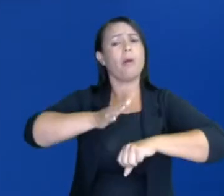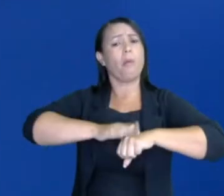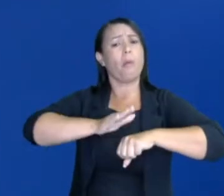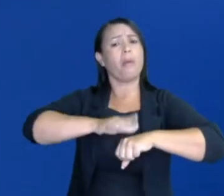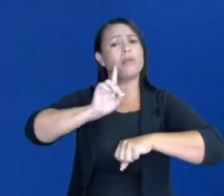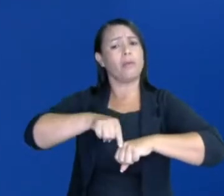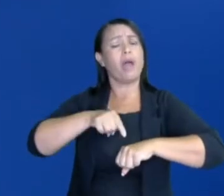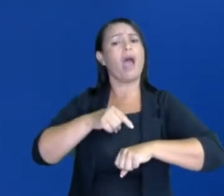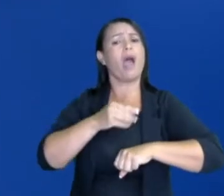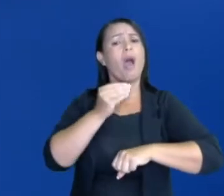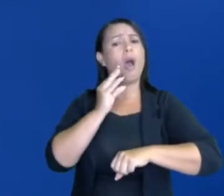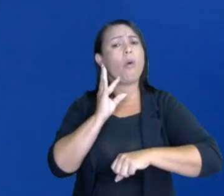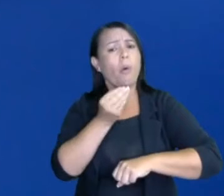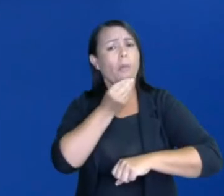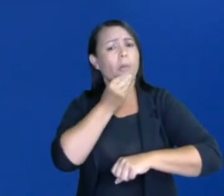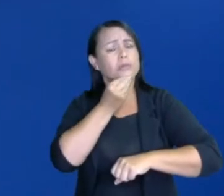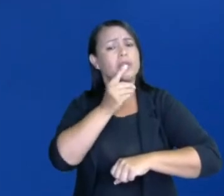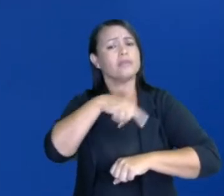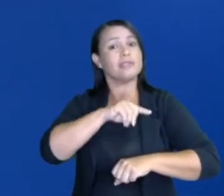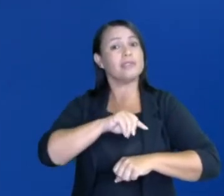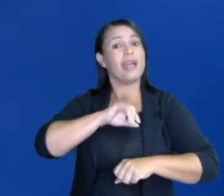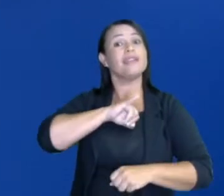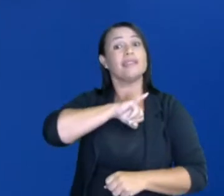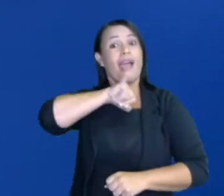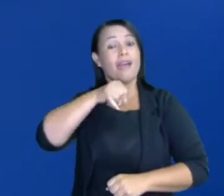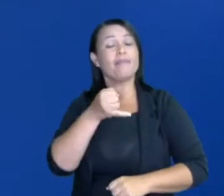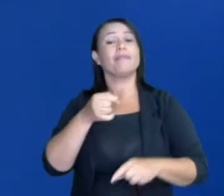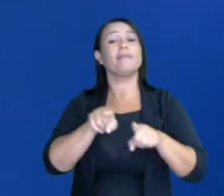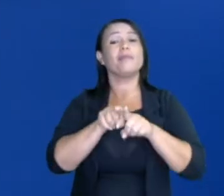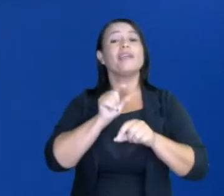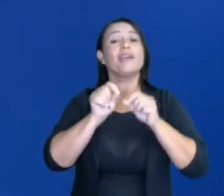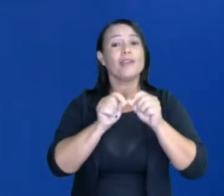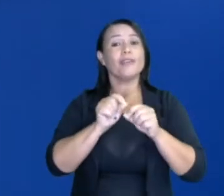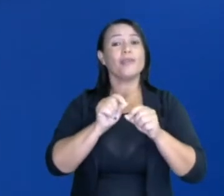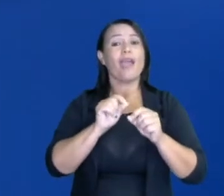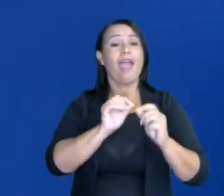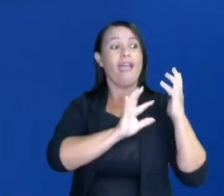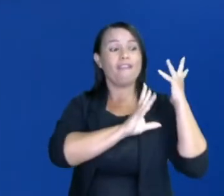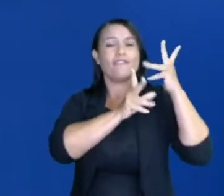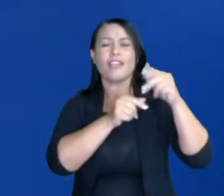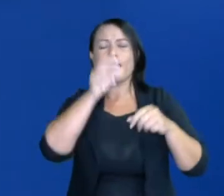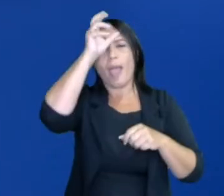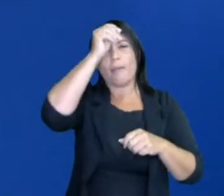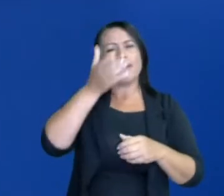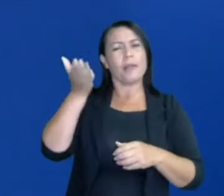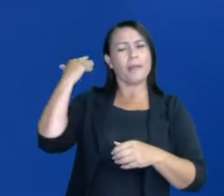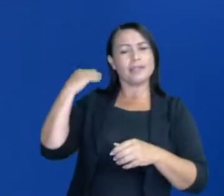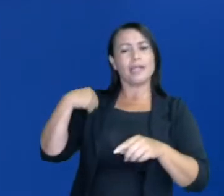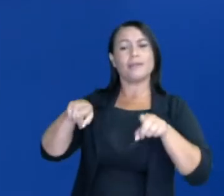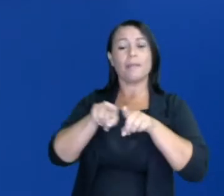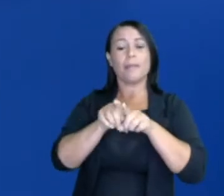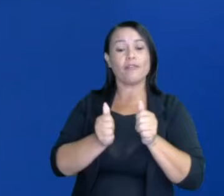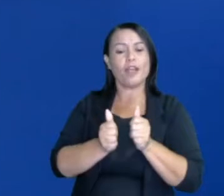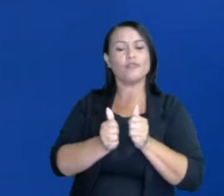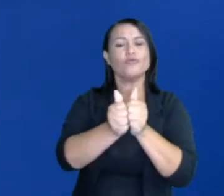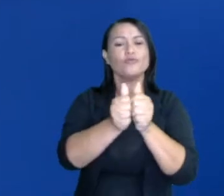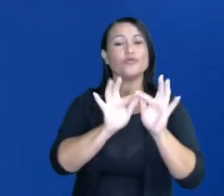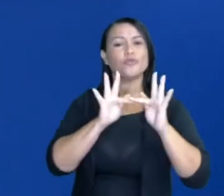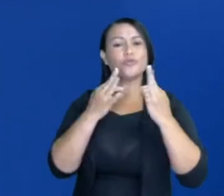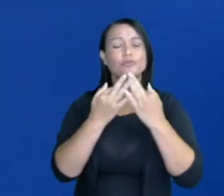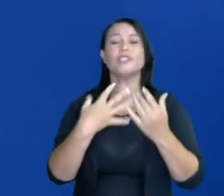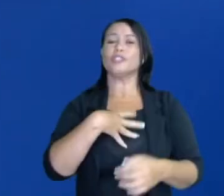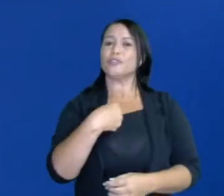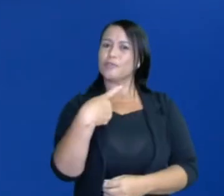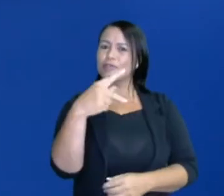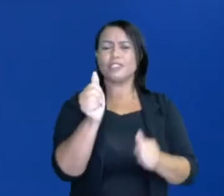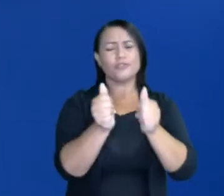momento. É uma oportunidade de vocês revisarem o que aprenderam na época de vocês e acompanharem os filhos de vocês nesse